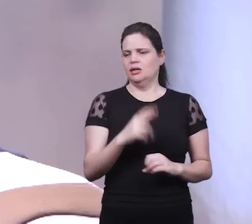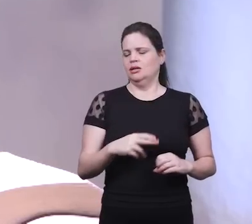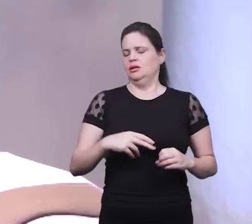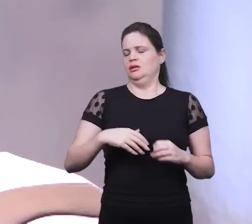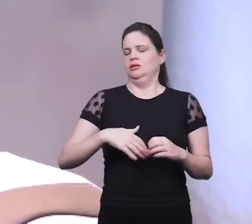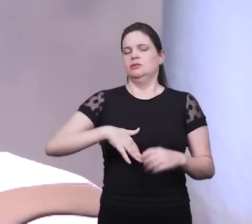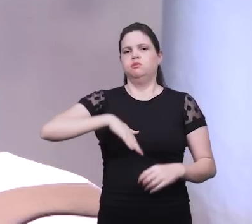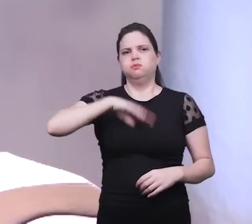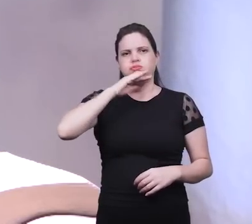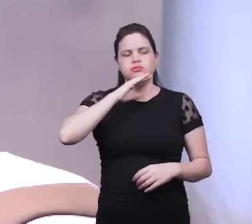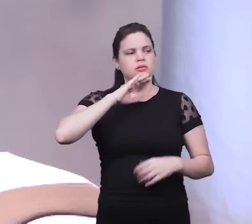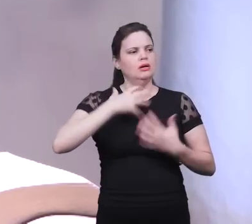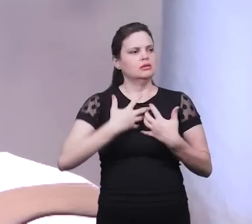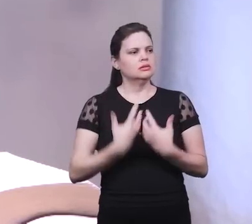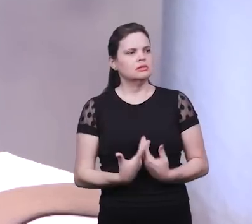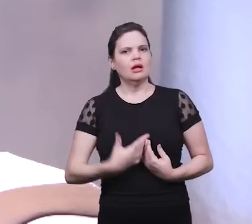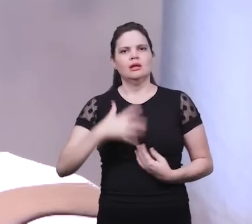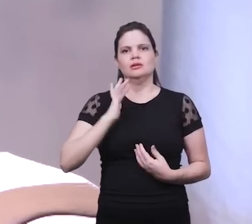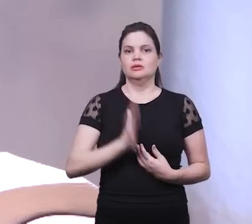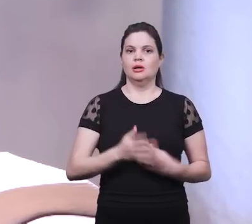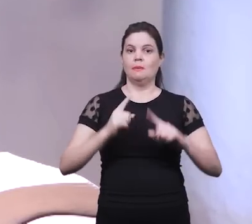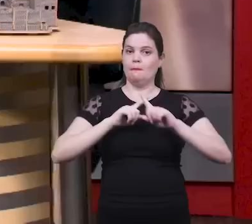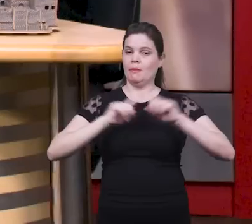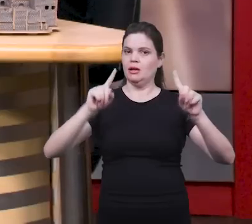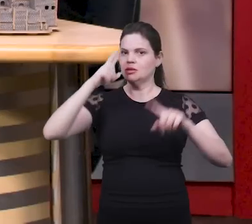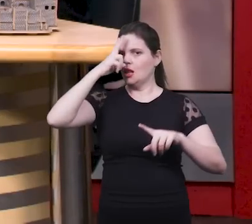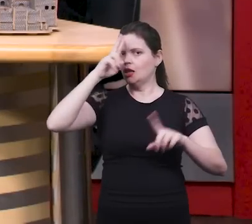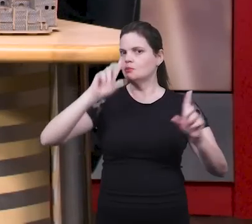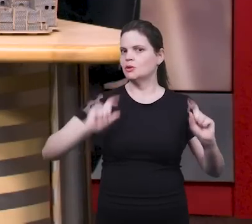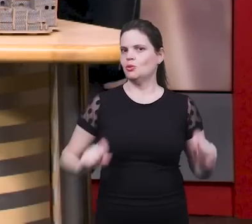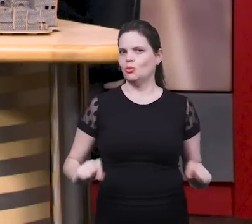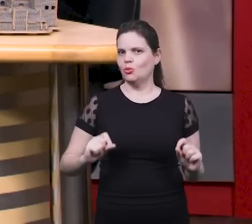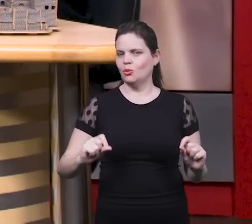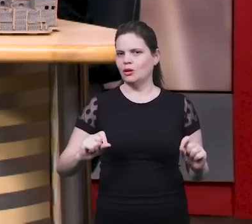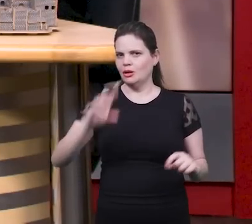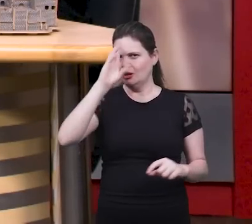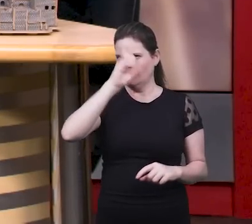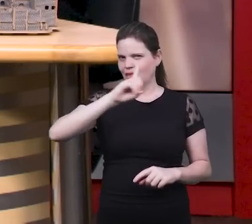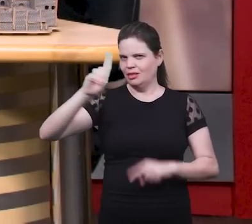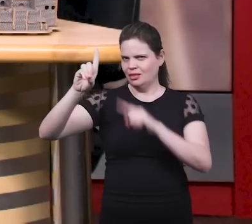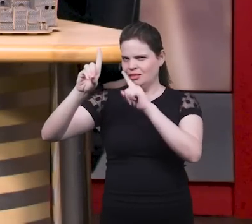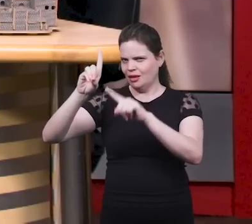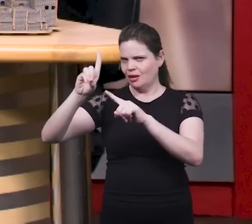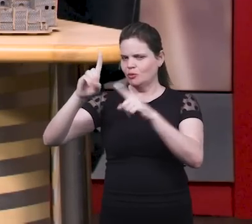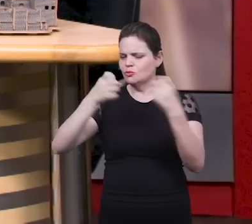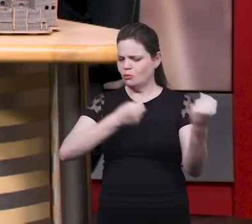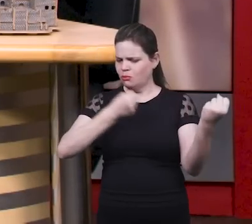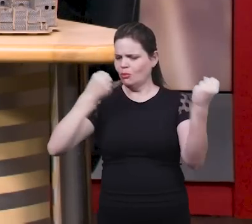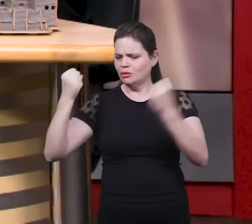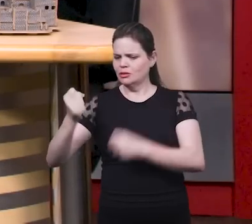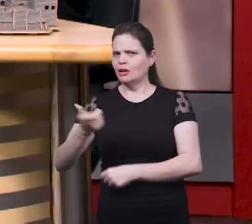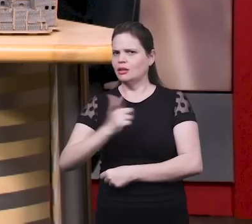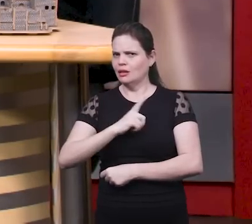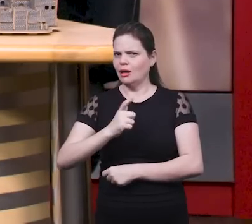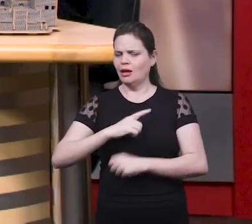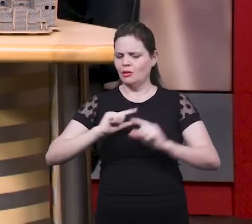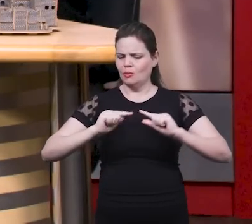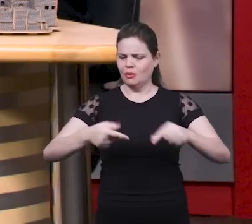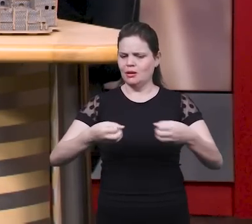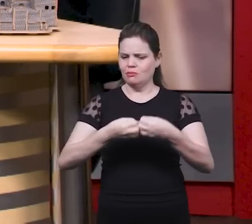seguinte, nosso Deus é Deus do impossível, né? Se você tiver sem esperança, lembra que Jesus é a esperança. Lembra da história desse